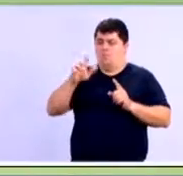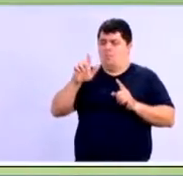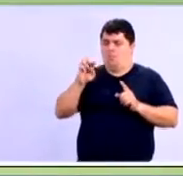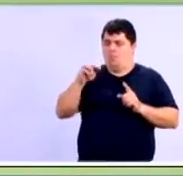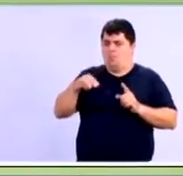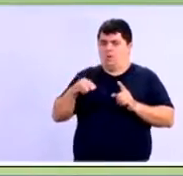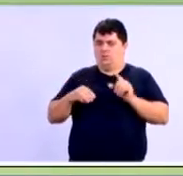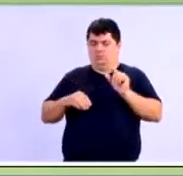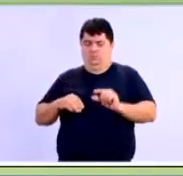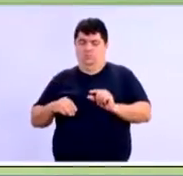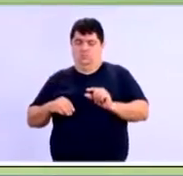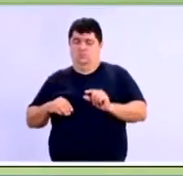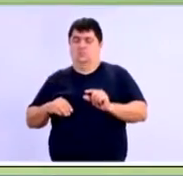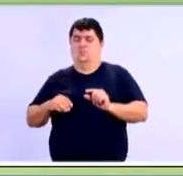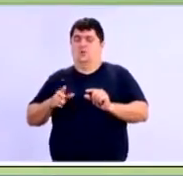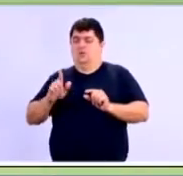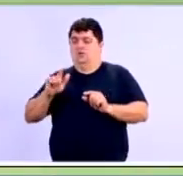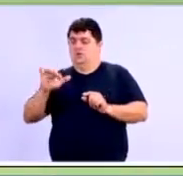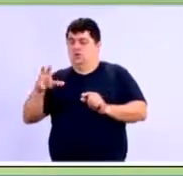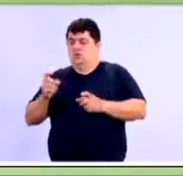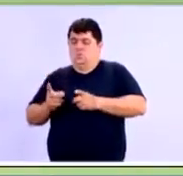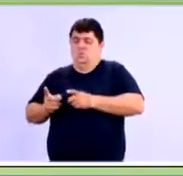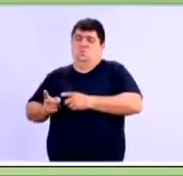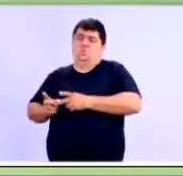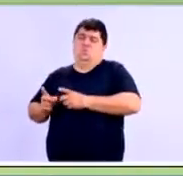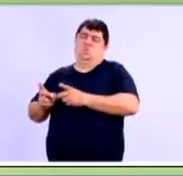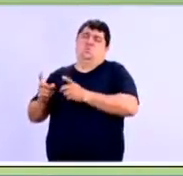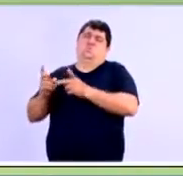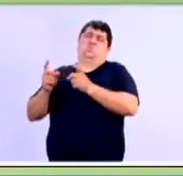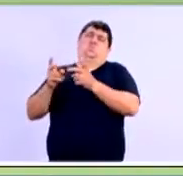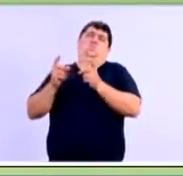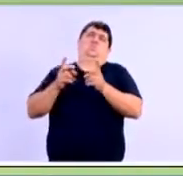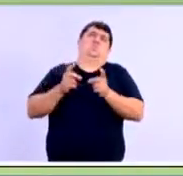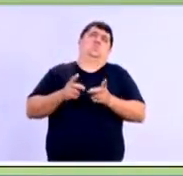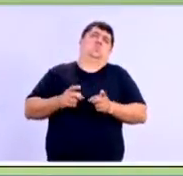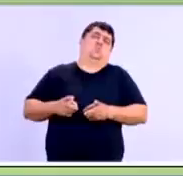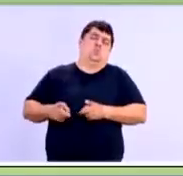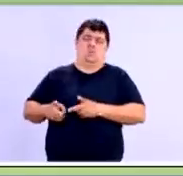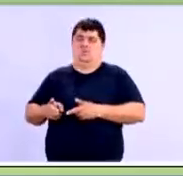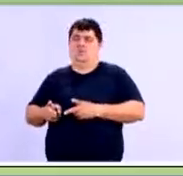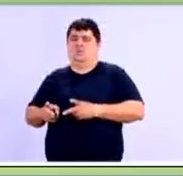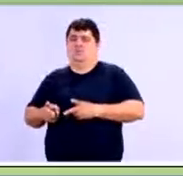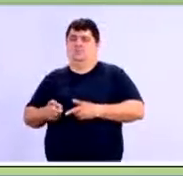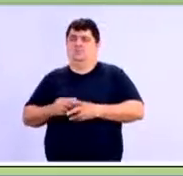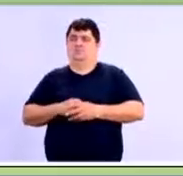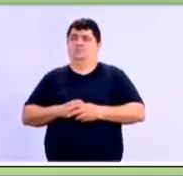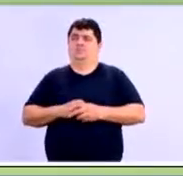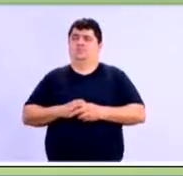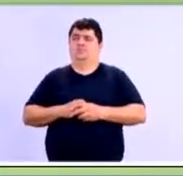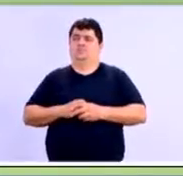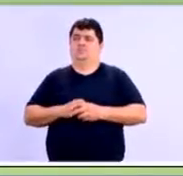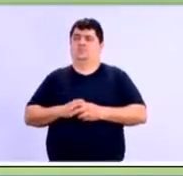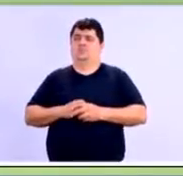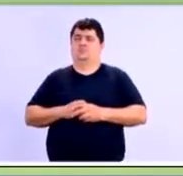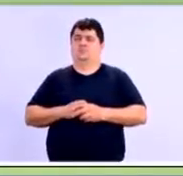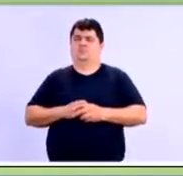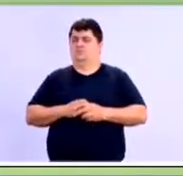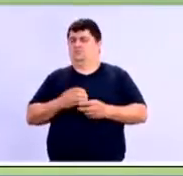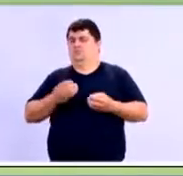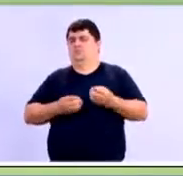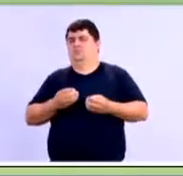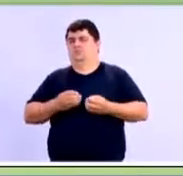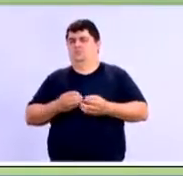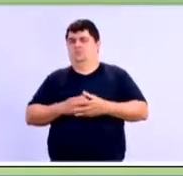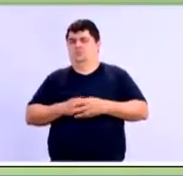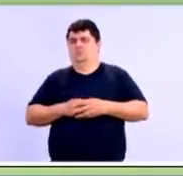maior giro e alcançar o melhor resultado, o melhor retorno, mesmo com a margem pequena. Como é isso, professor?